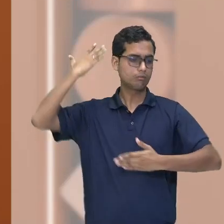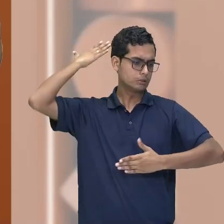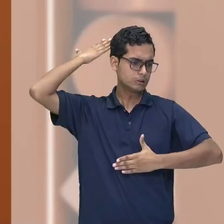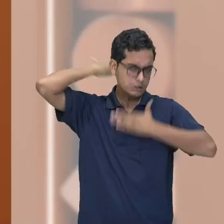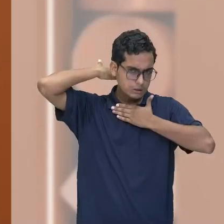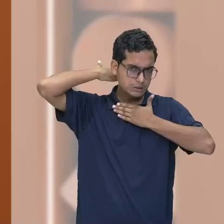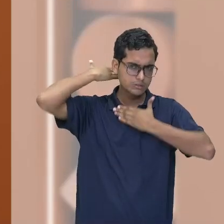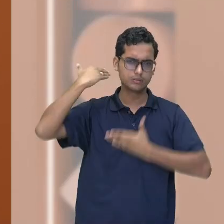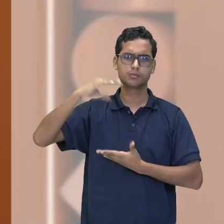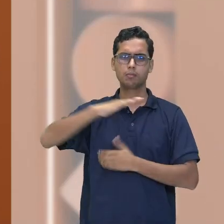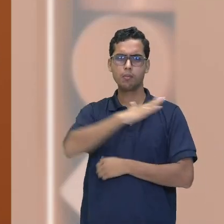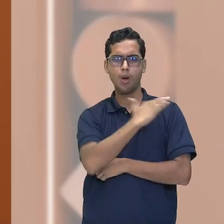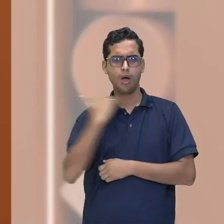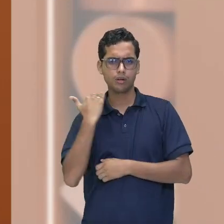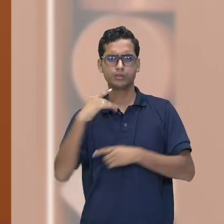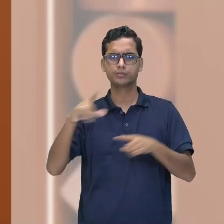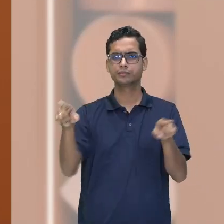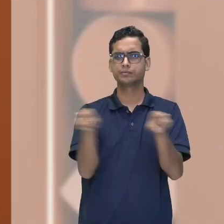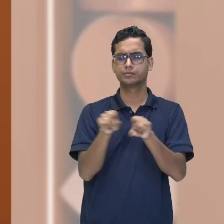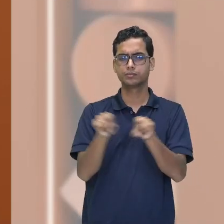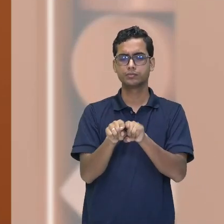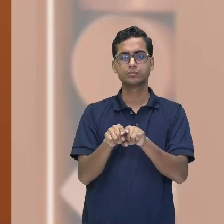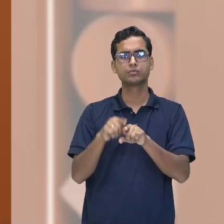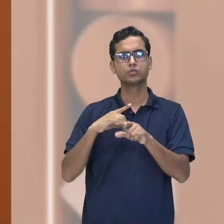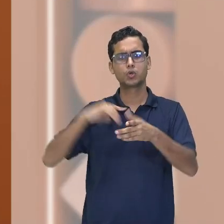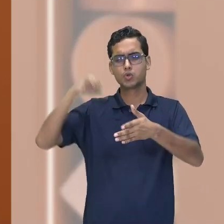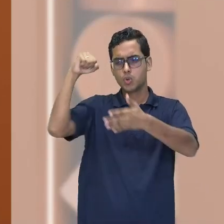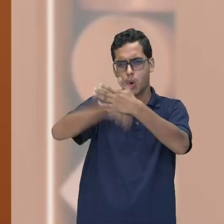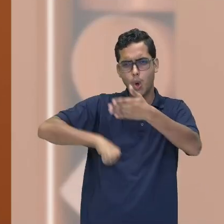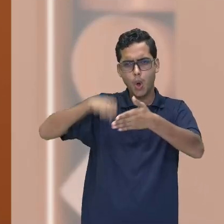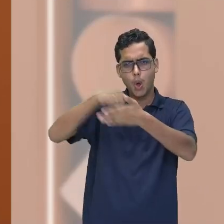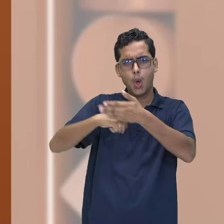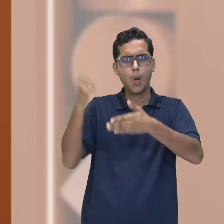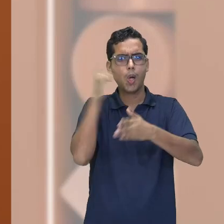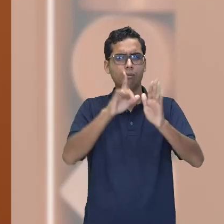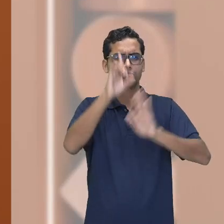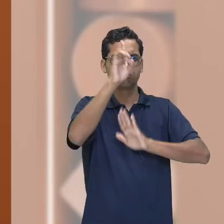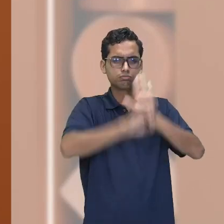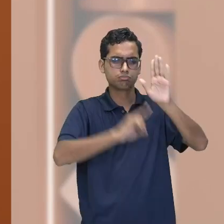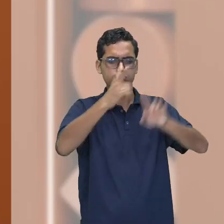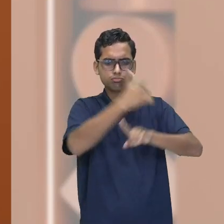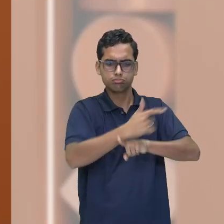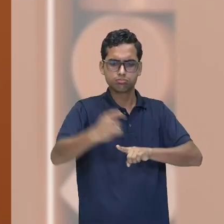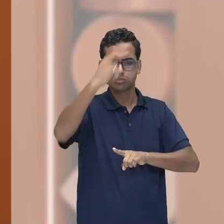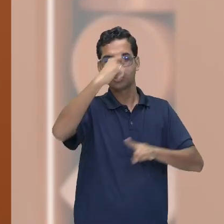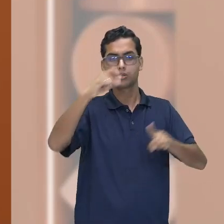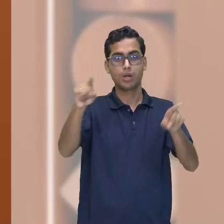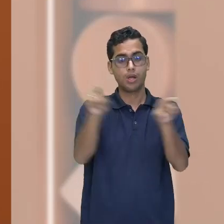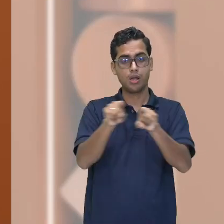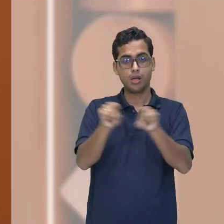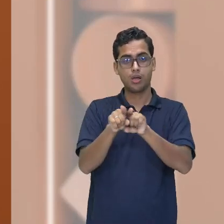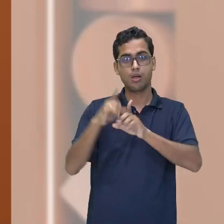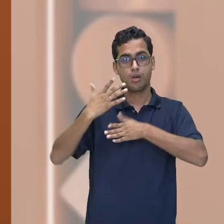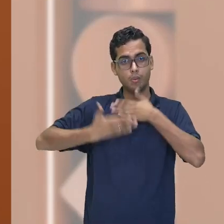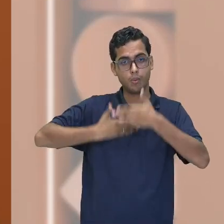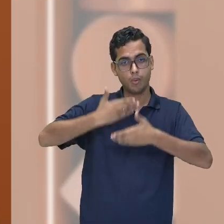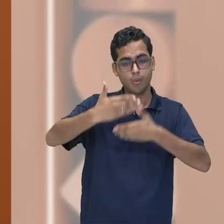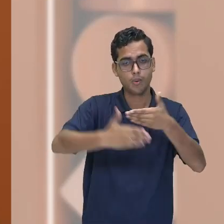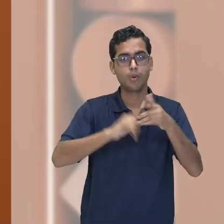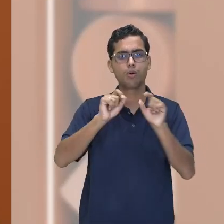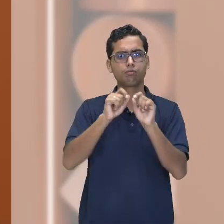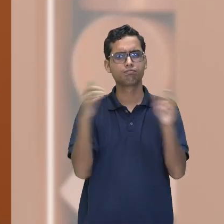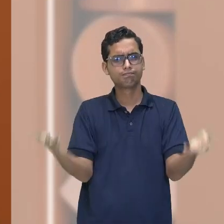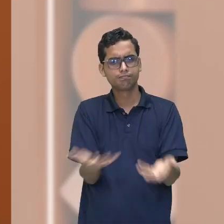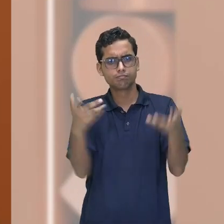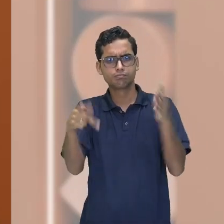revoltou e lutou por seus direitos. E ainda por cima, nesse movimento de revolução, ele inspirou com